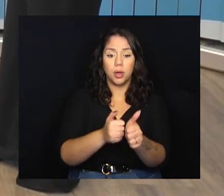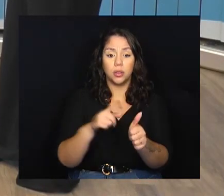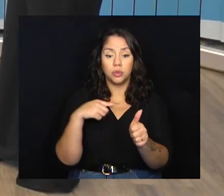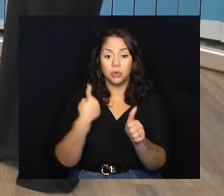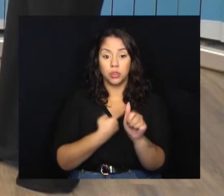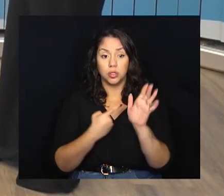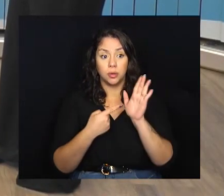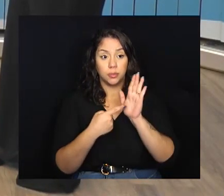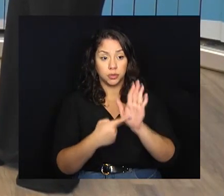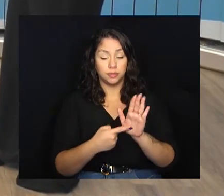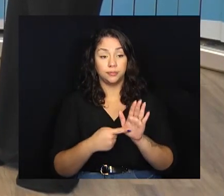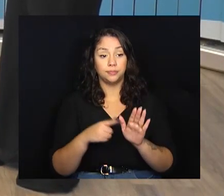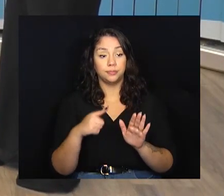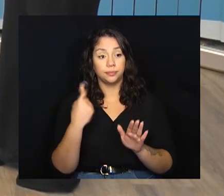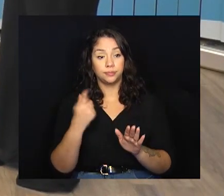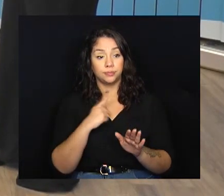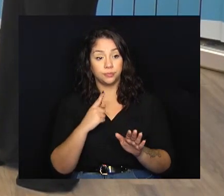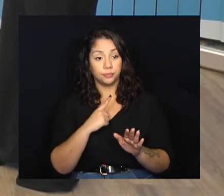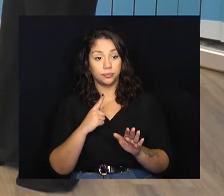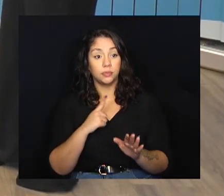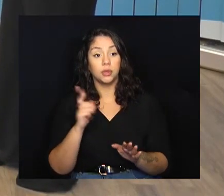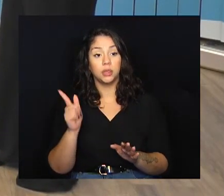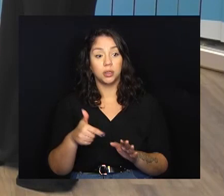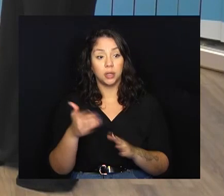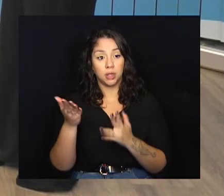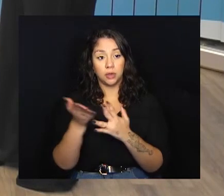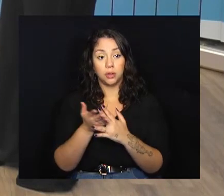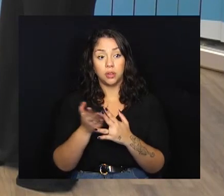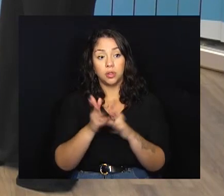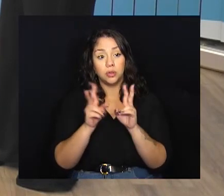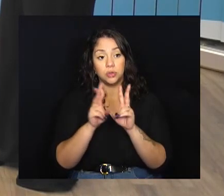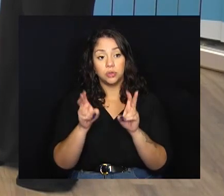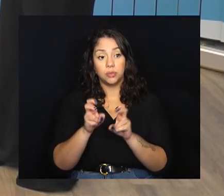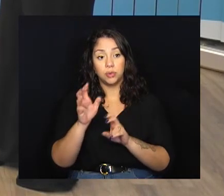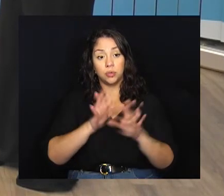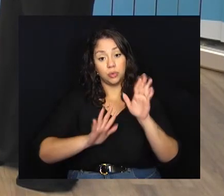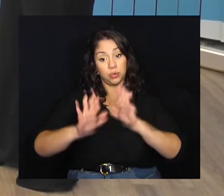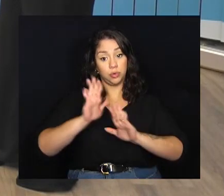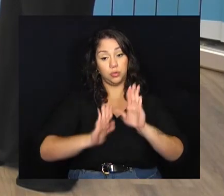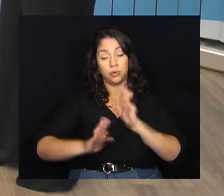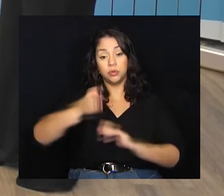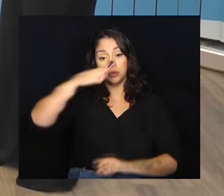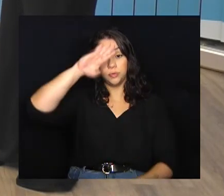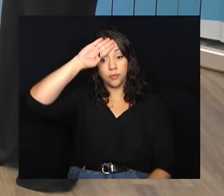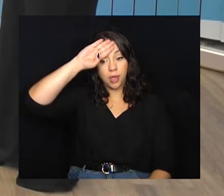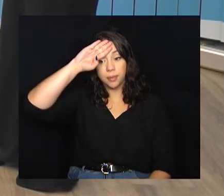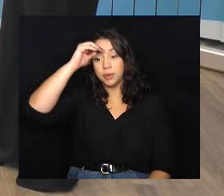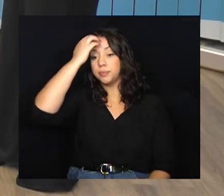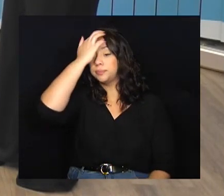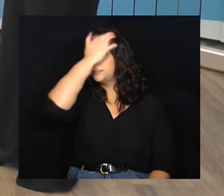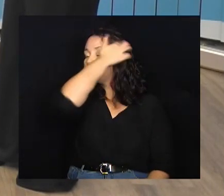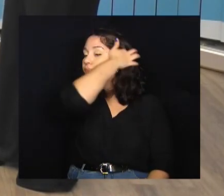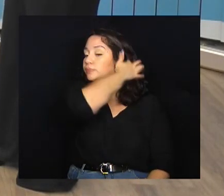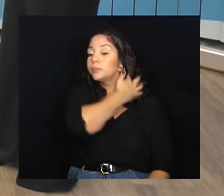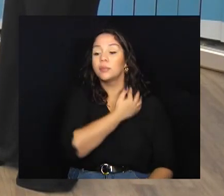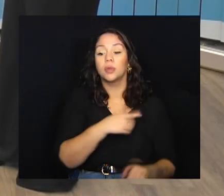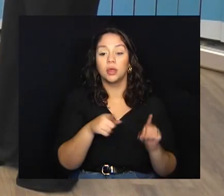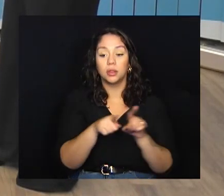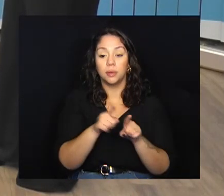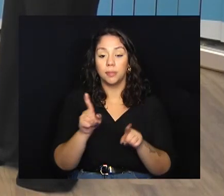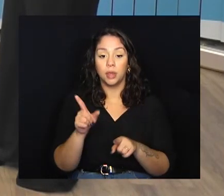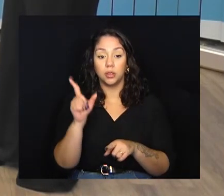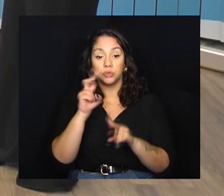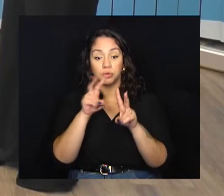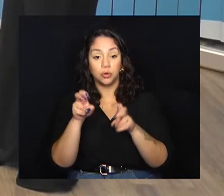aqui um comercial em relação aos cuidados sobre febre maculosa também sobre o carrapato então